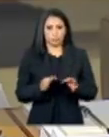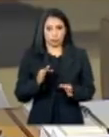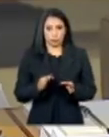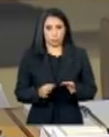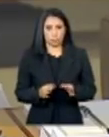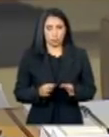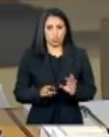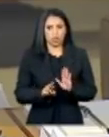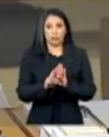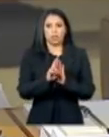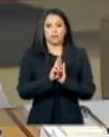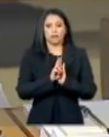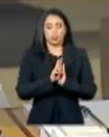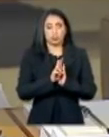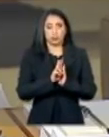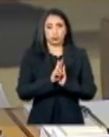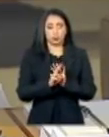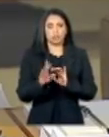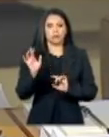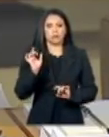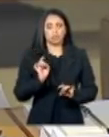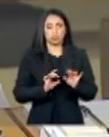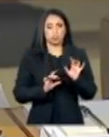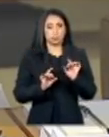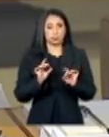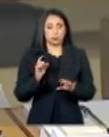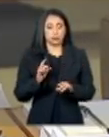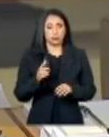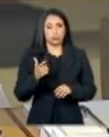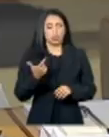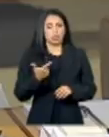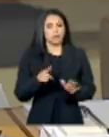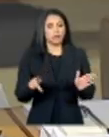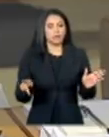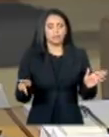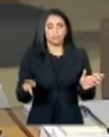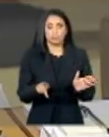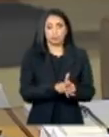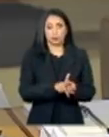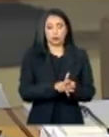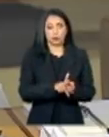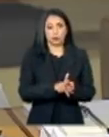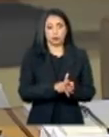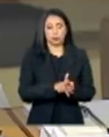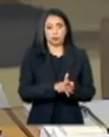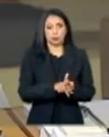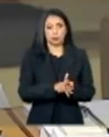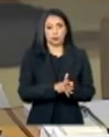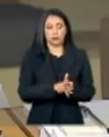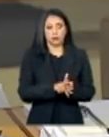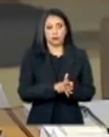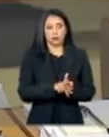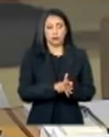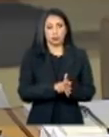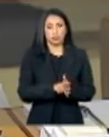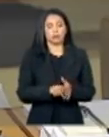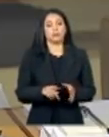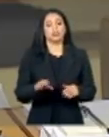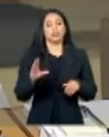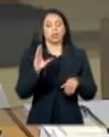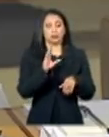recurso extraordinário não é meio próprio segundo ditame da própria constituição